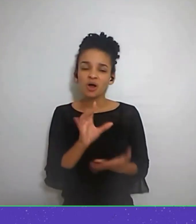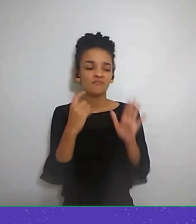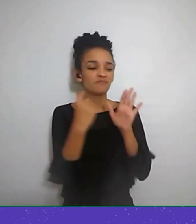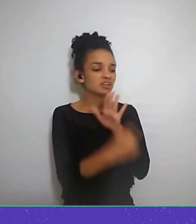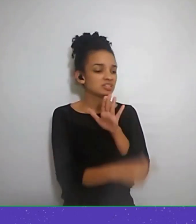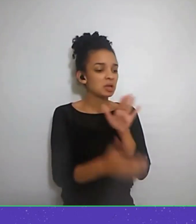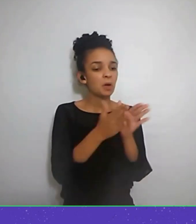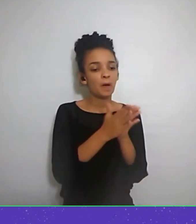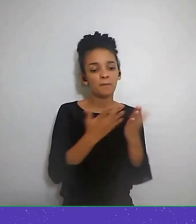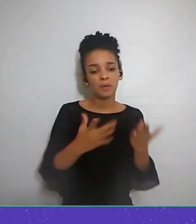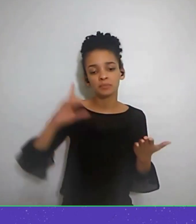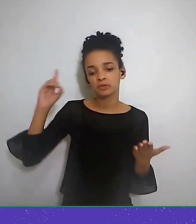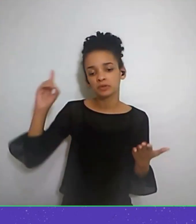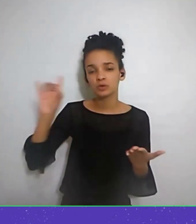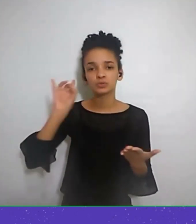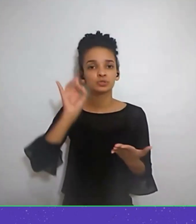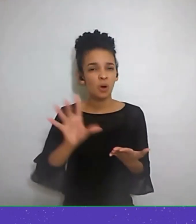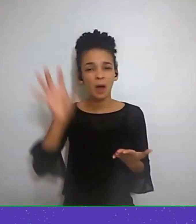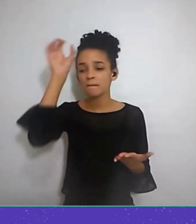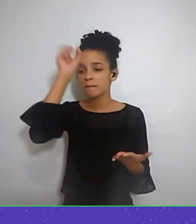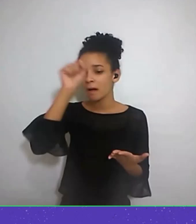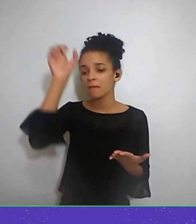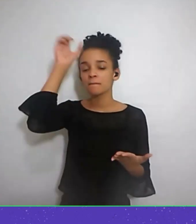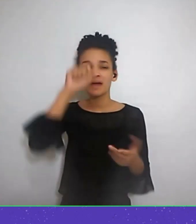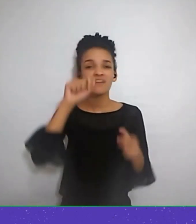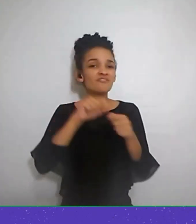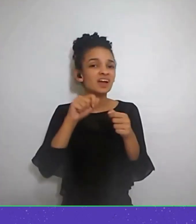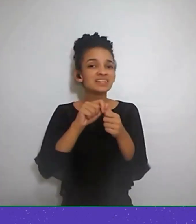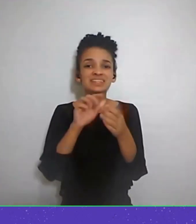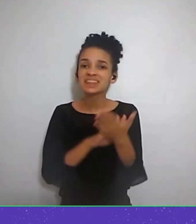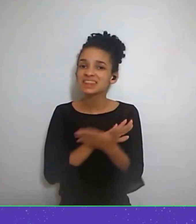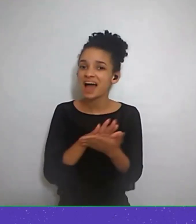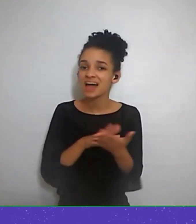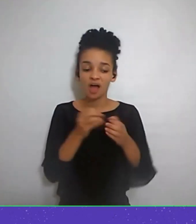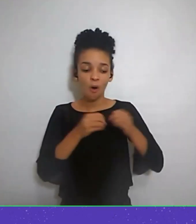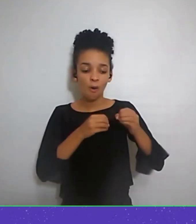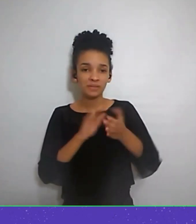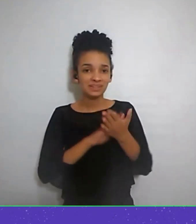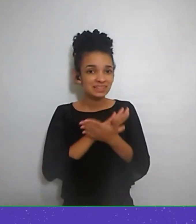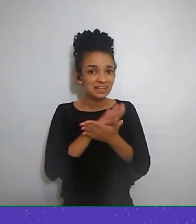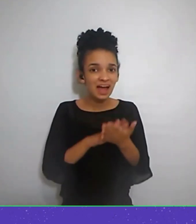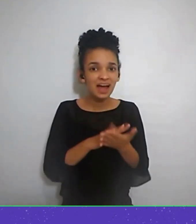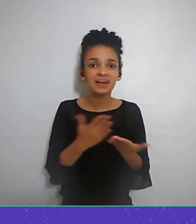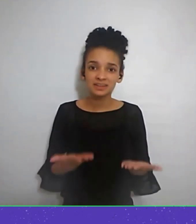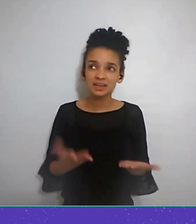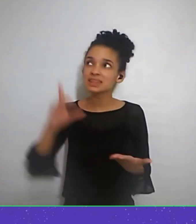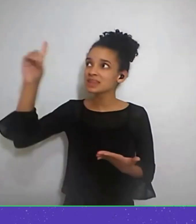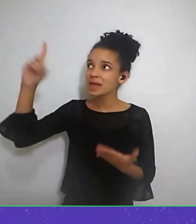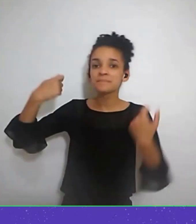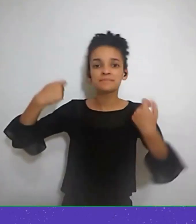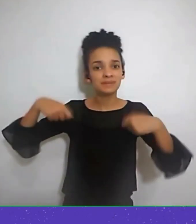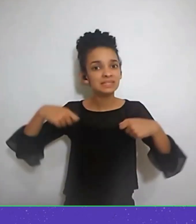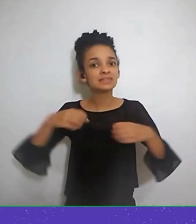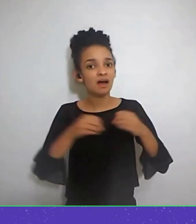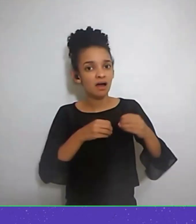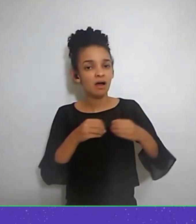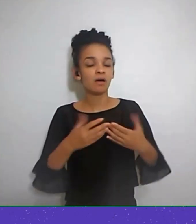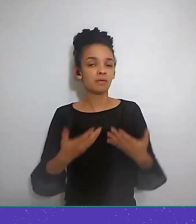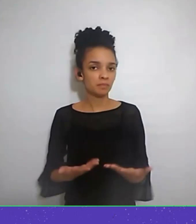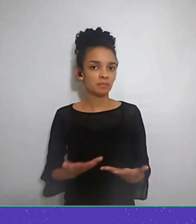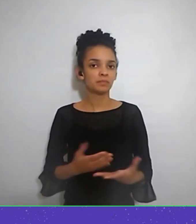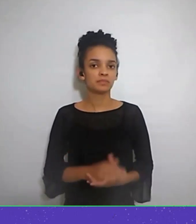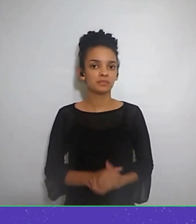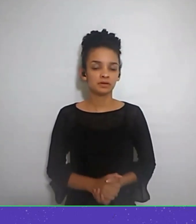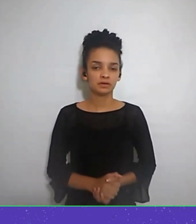nós não produzimos obra, a obra que Deus precisa para fazer a vontade de Deus.